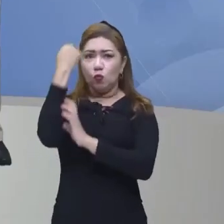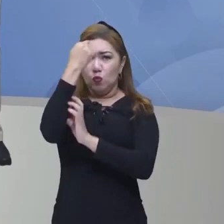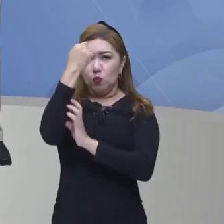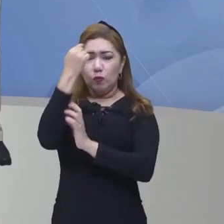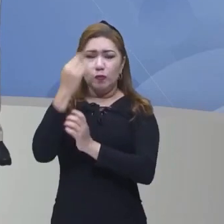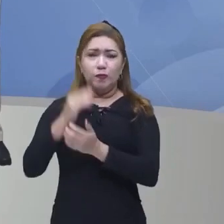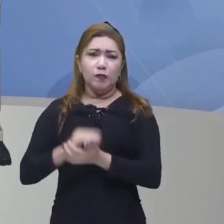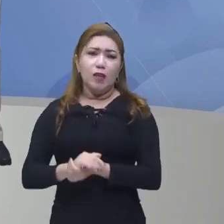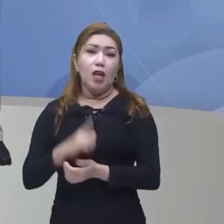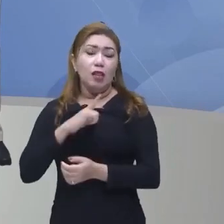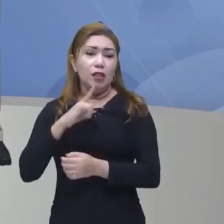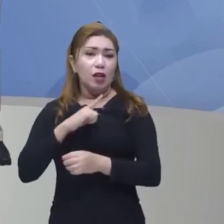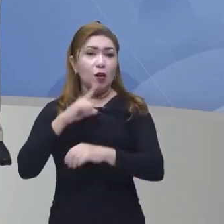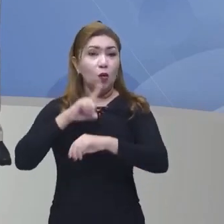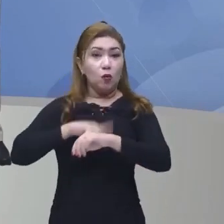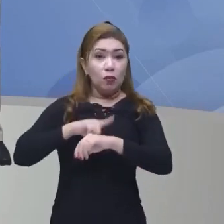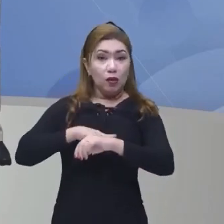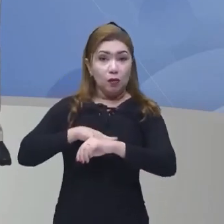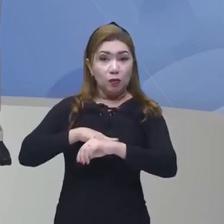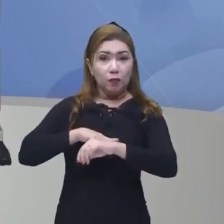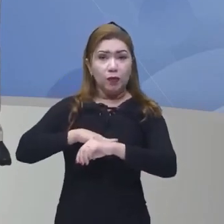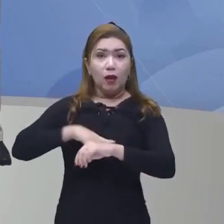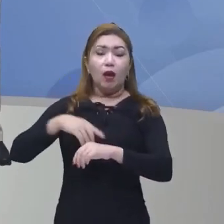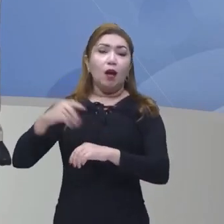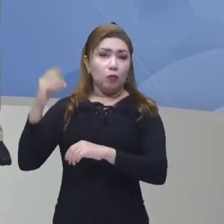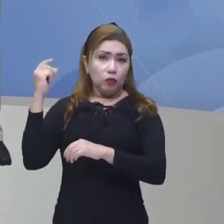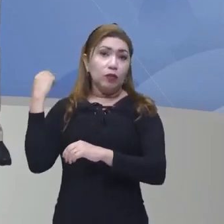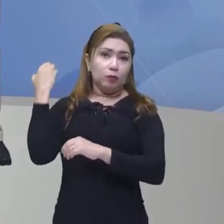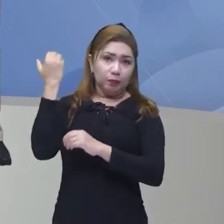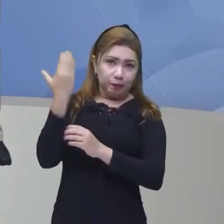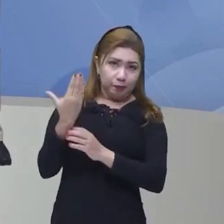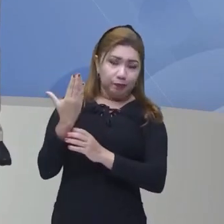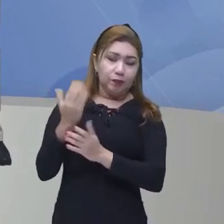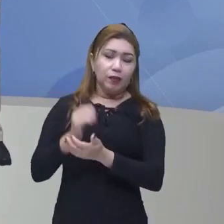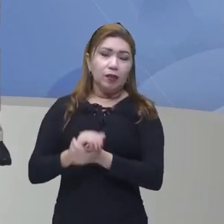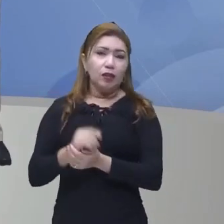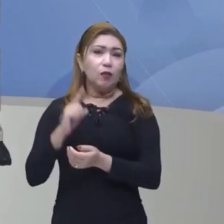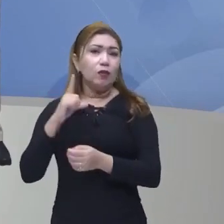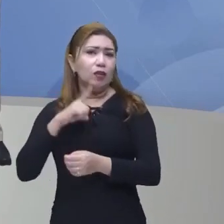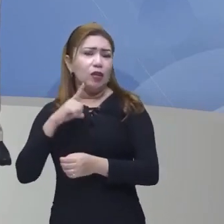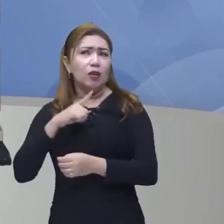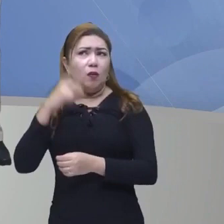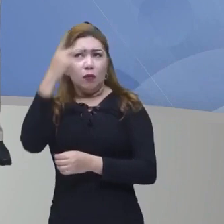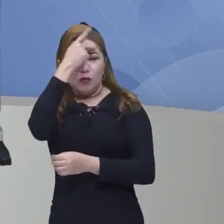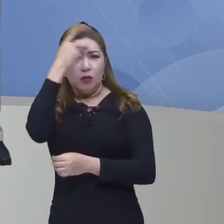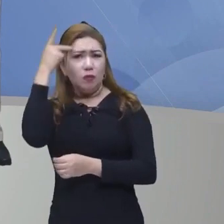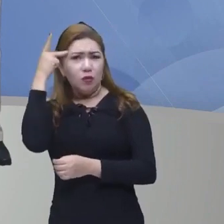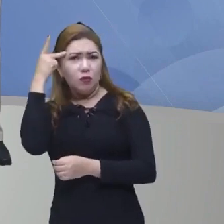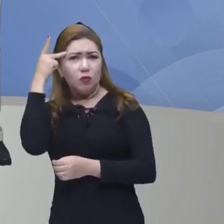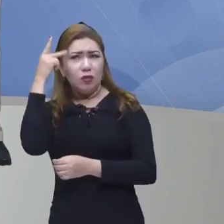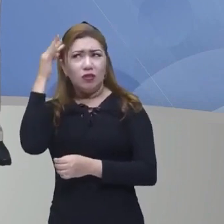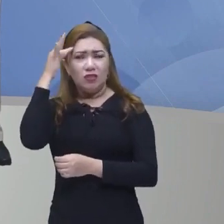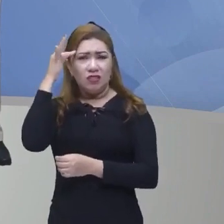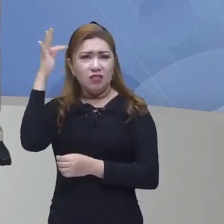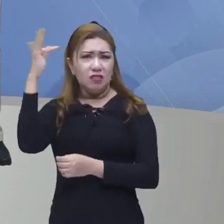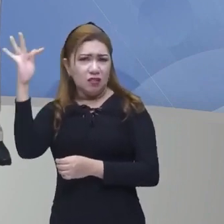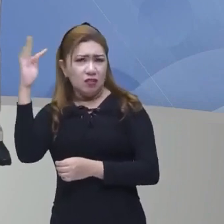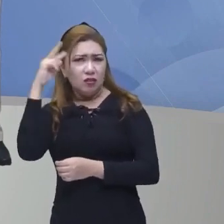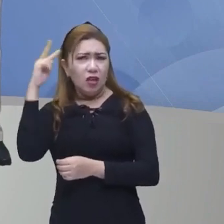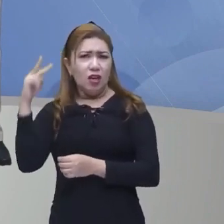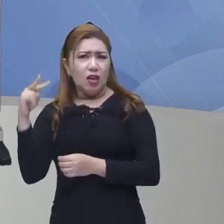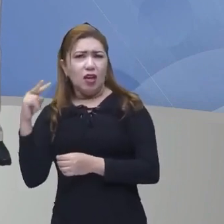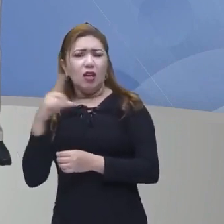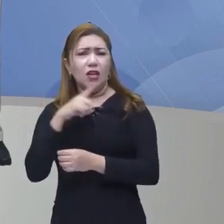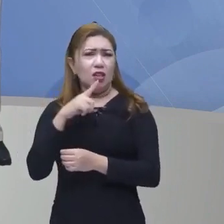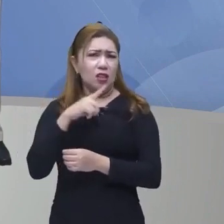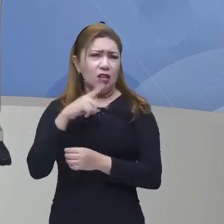aí que as medidas de tempo surgem há muito tempo atrás. Alguns historiadores ficam em dúvida entre babilônios e egípcios,